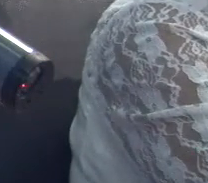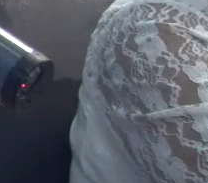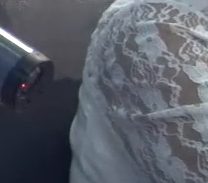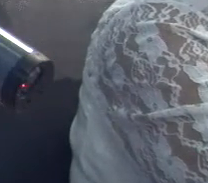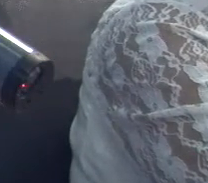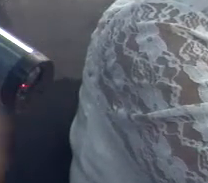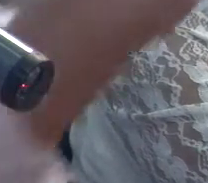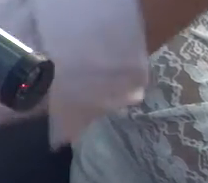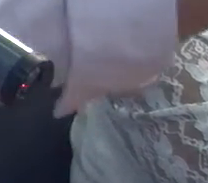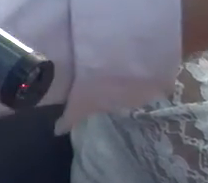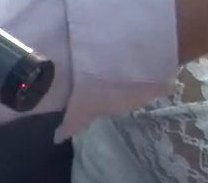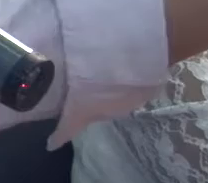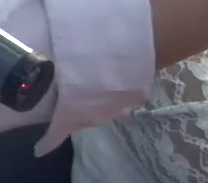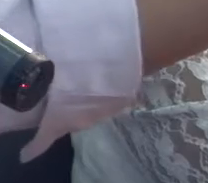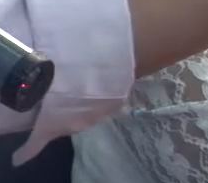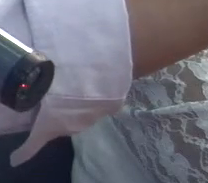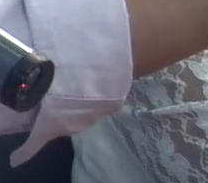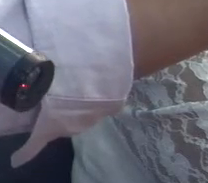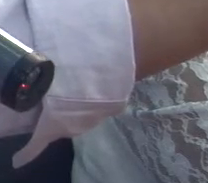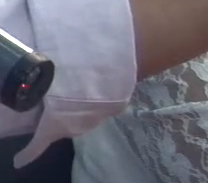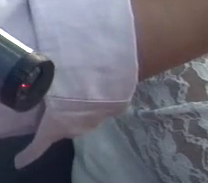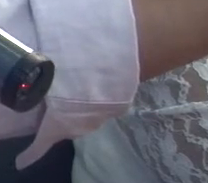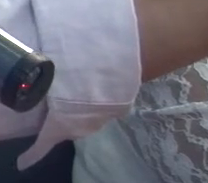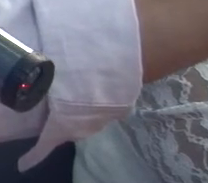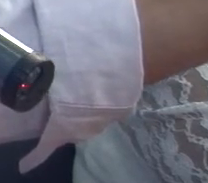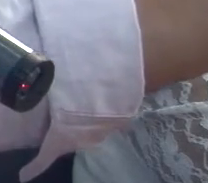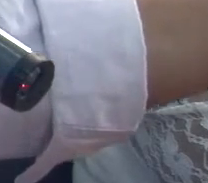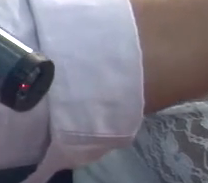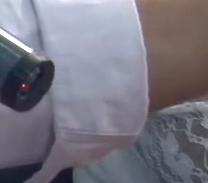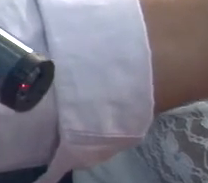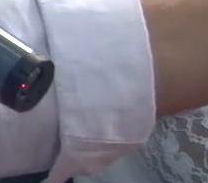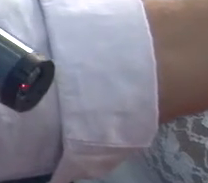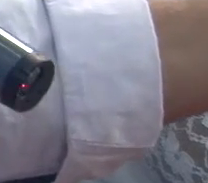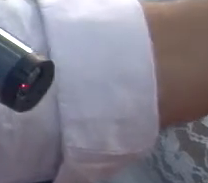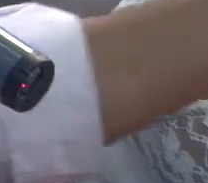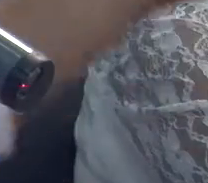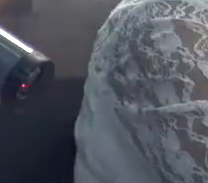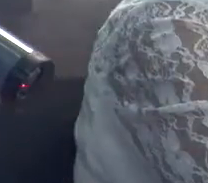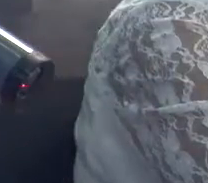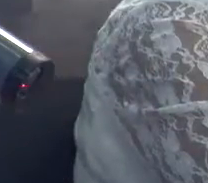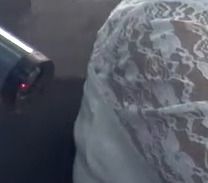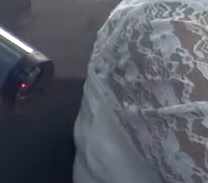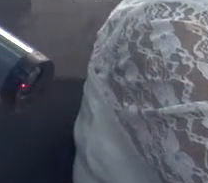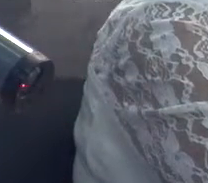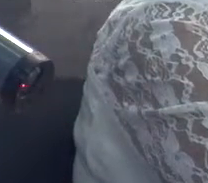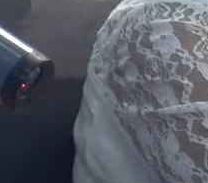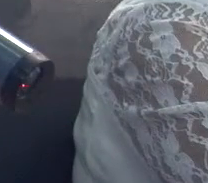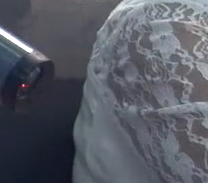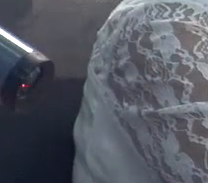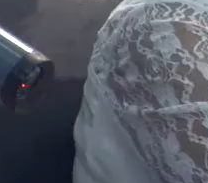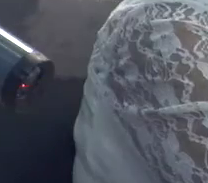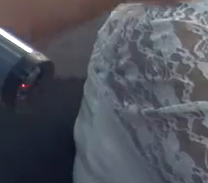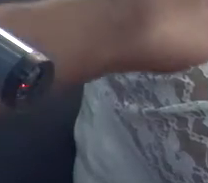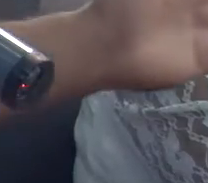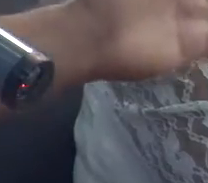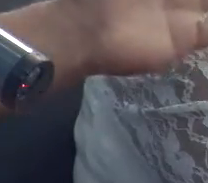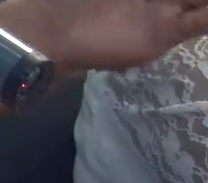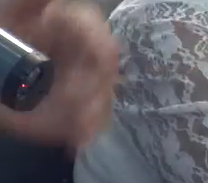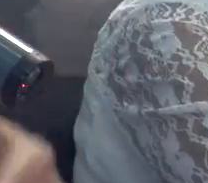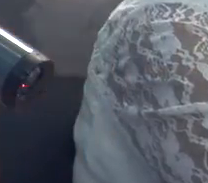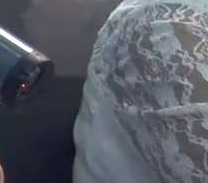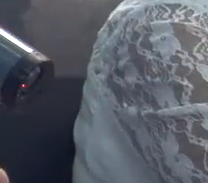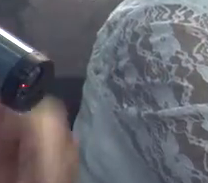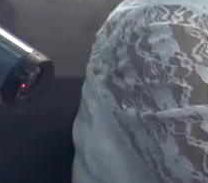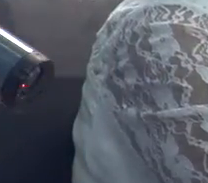que for usar o banheiro tem que usar o banheiro feminino. Um exemplo. Todos os vereadores aqui sabem disso. Para concluir, vereador. As vereadoras sabem